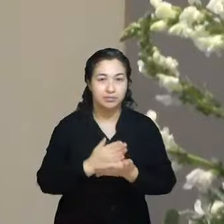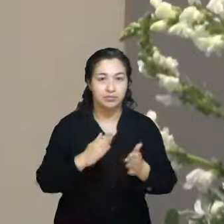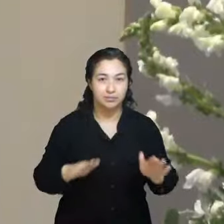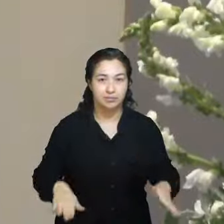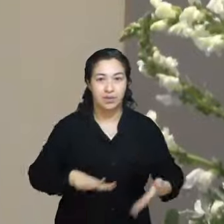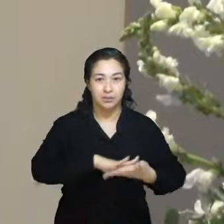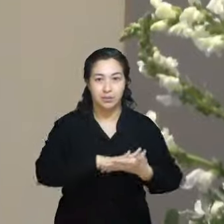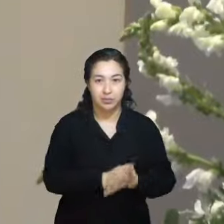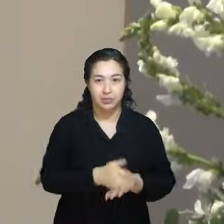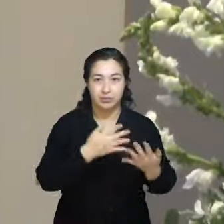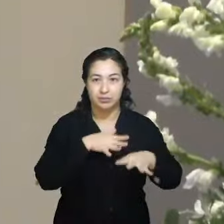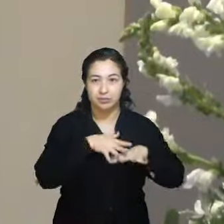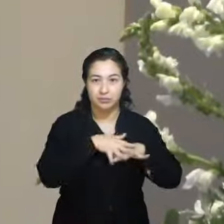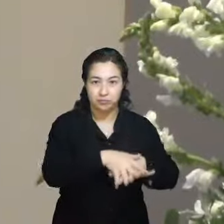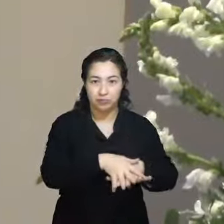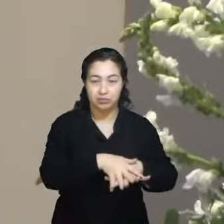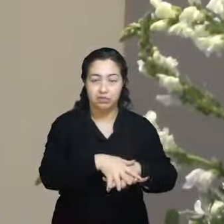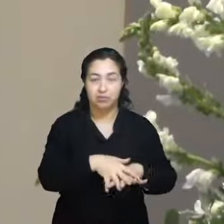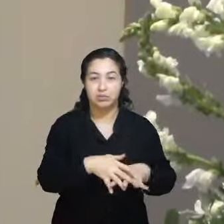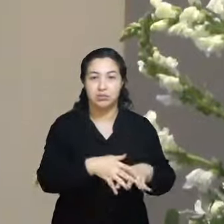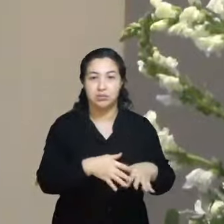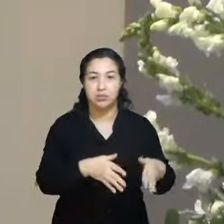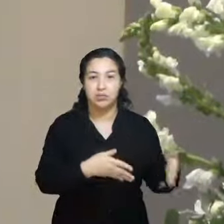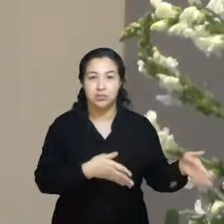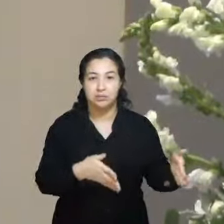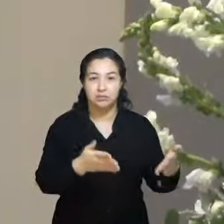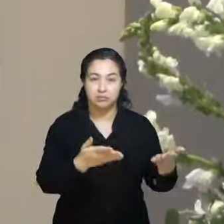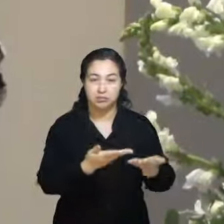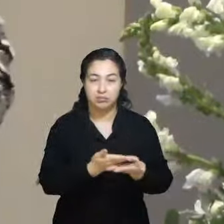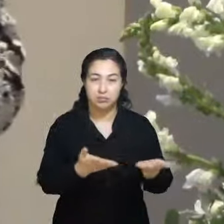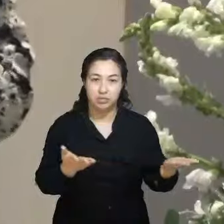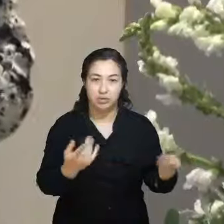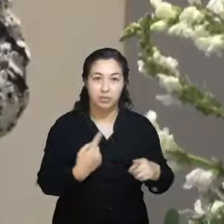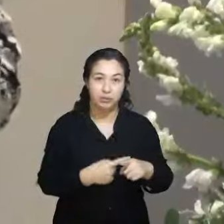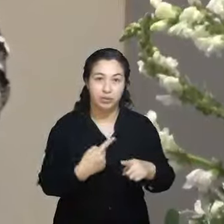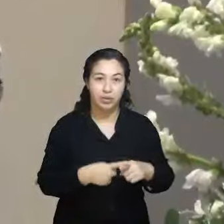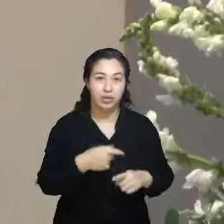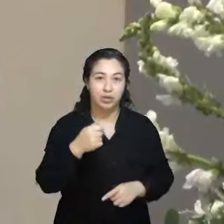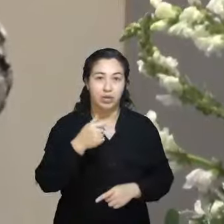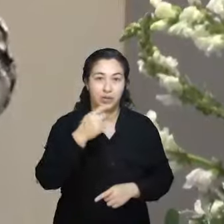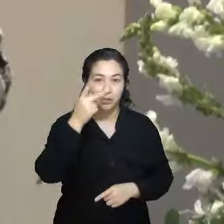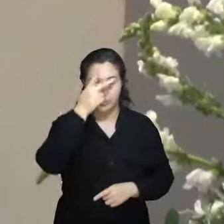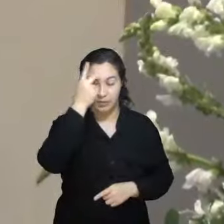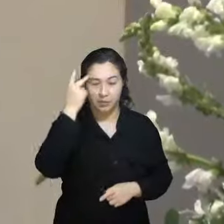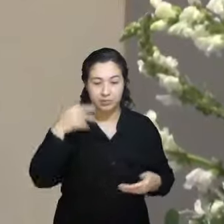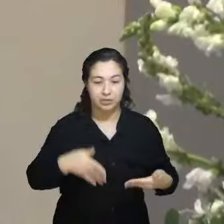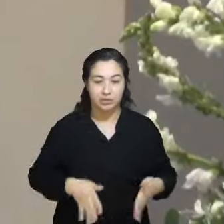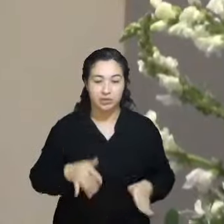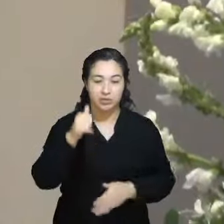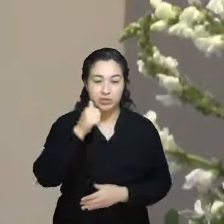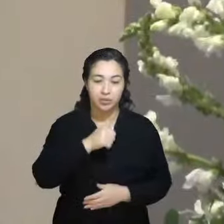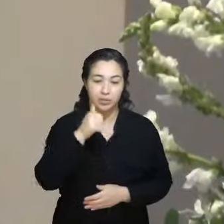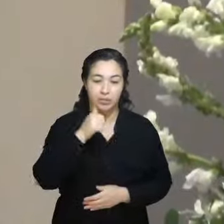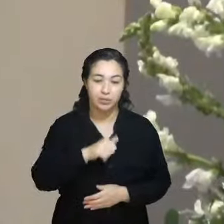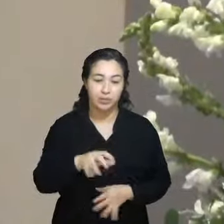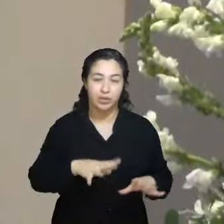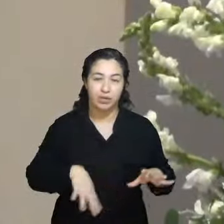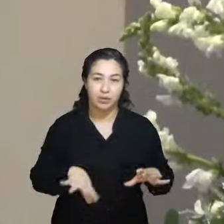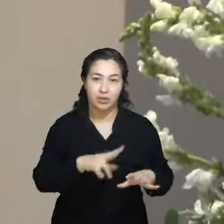discriminação que ainda campeia em função do sexo no acesso aos cargos e funções públicas de